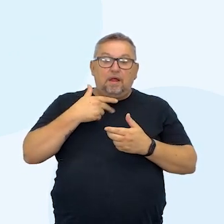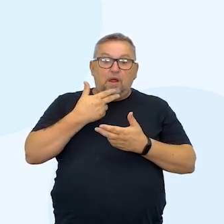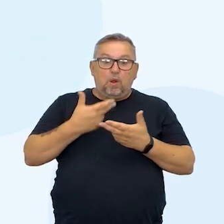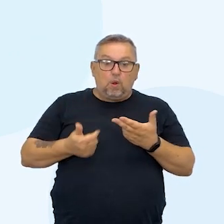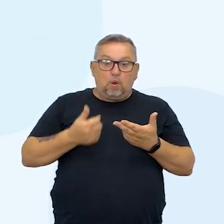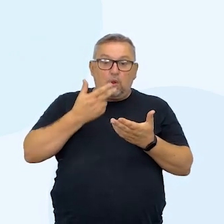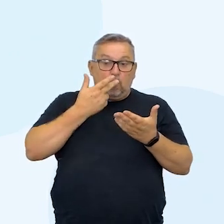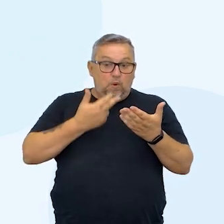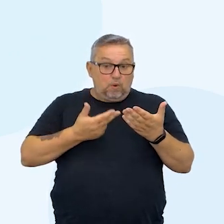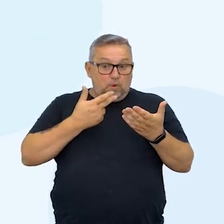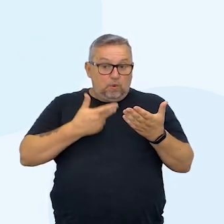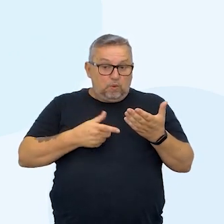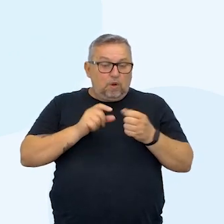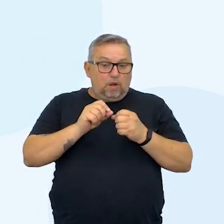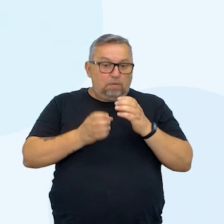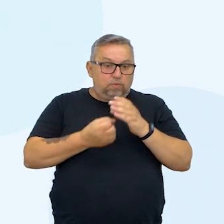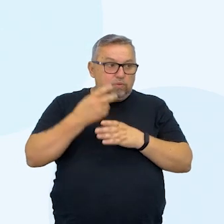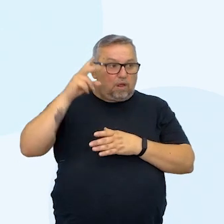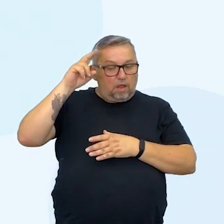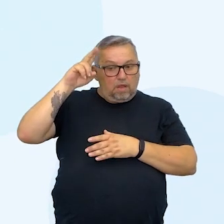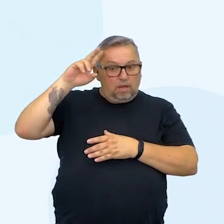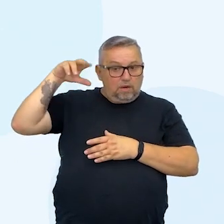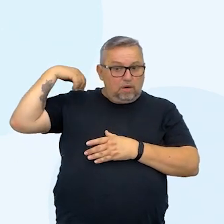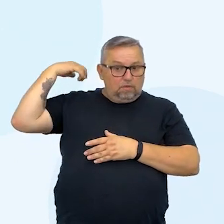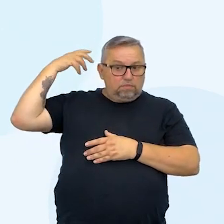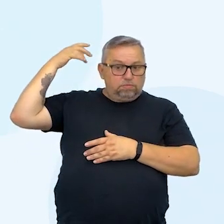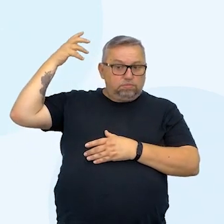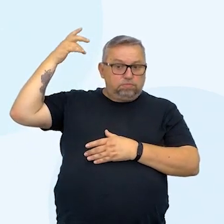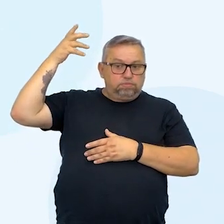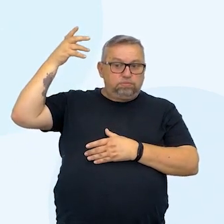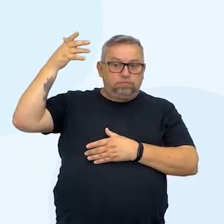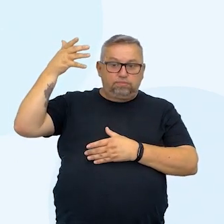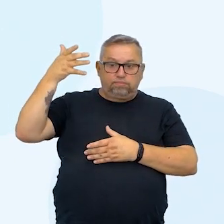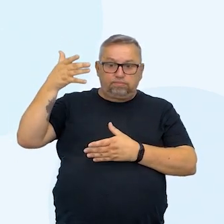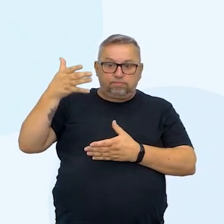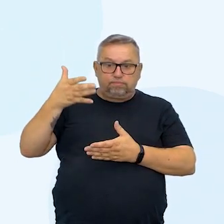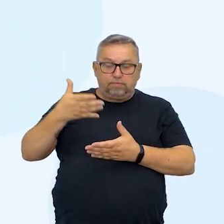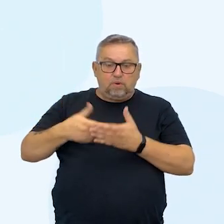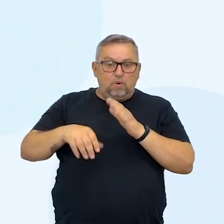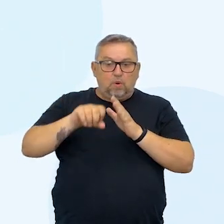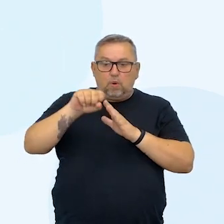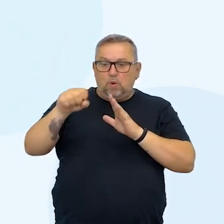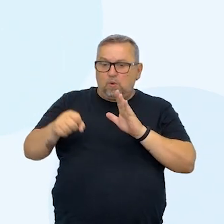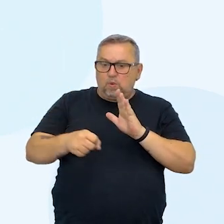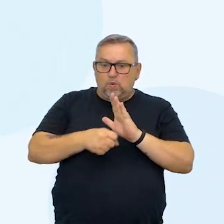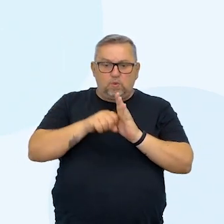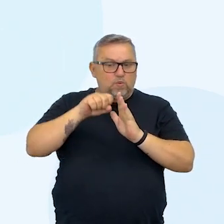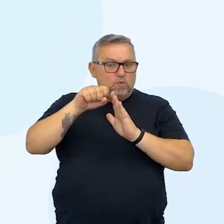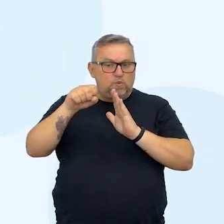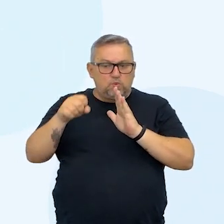línguas, ela é histórica, né? Ela tem a ver com muitos séculos, muitos